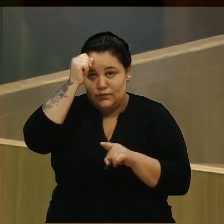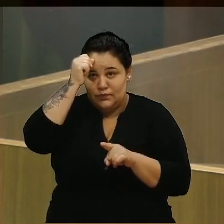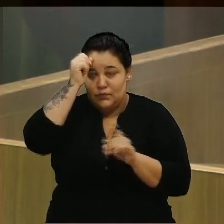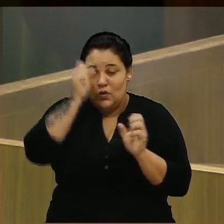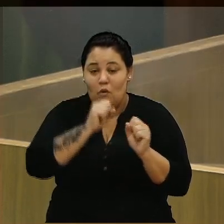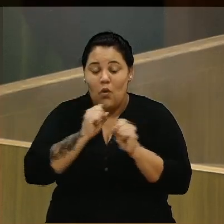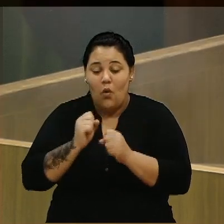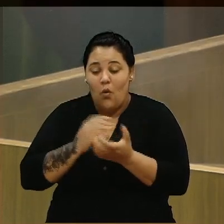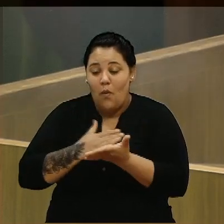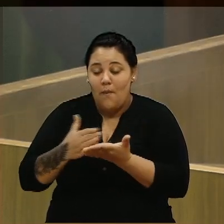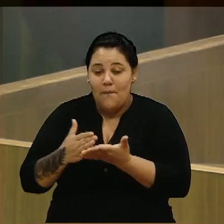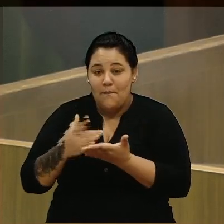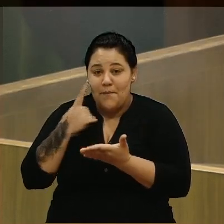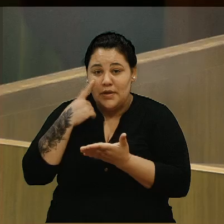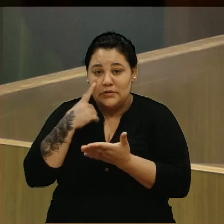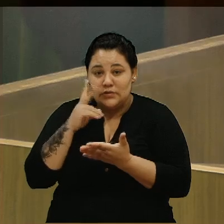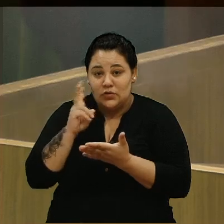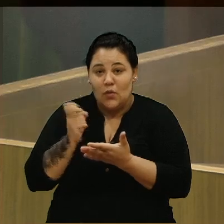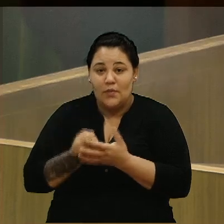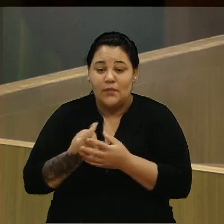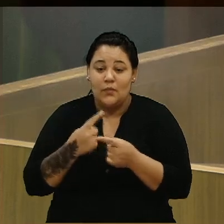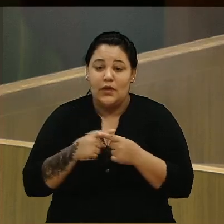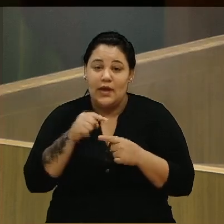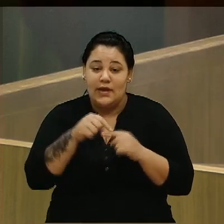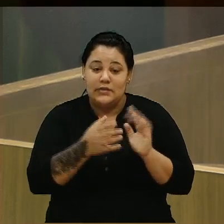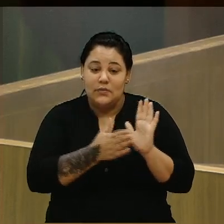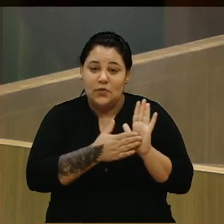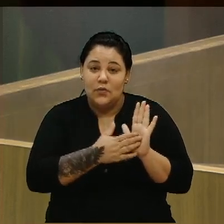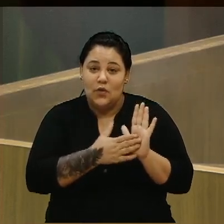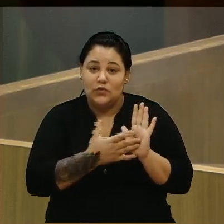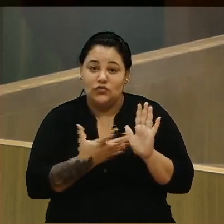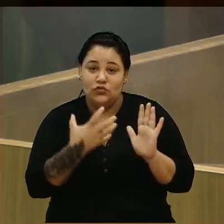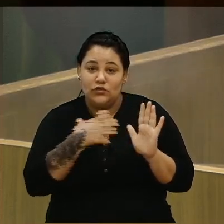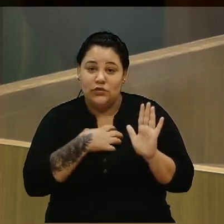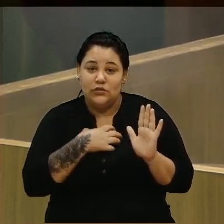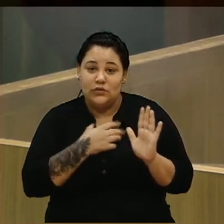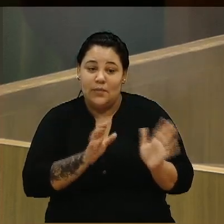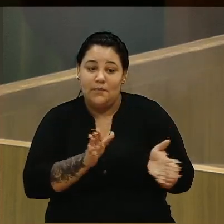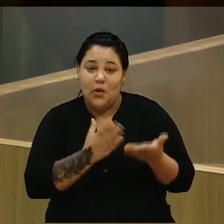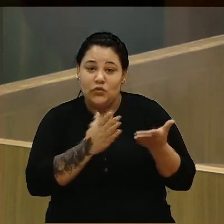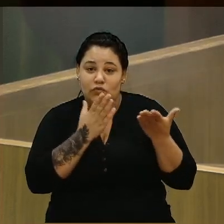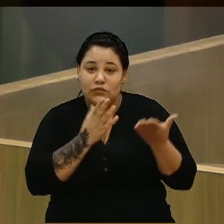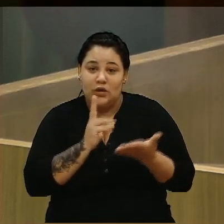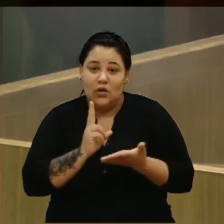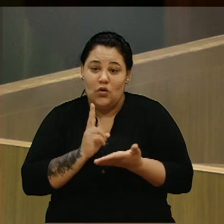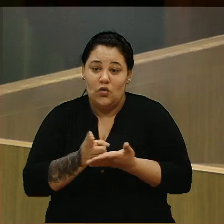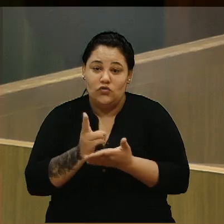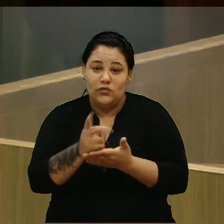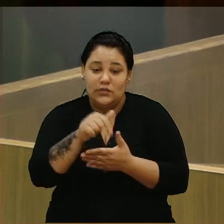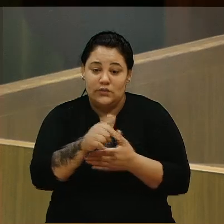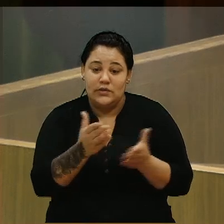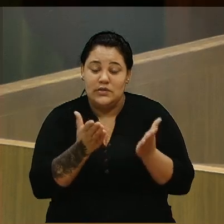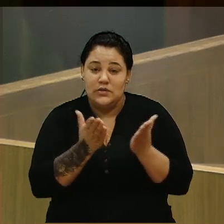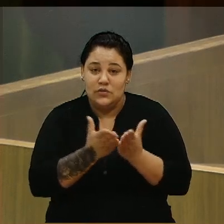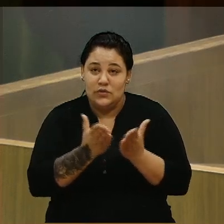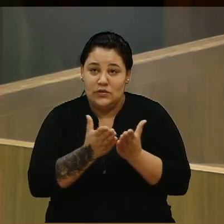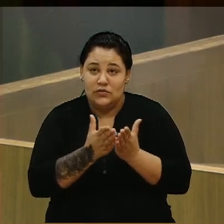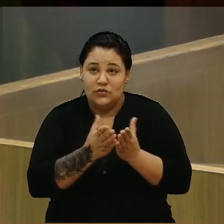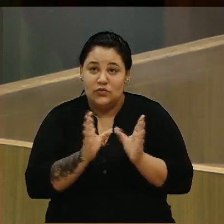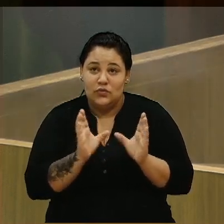sobre isso. Porque essa proposta, de uma certa maneira, ela está incentivando a permanência desses estudantes na rede de